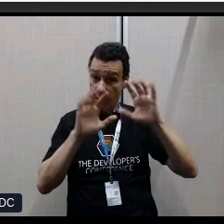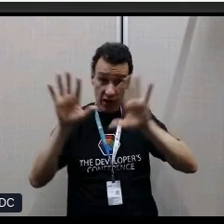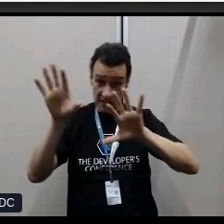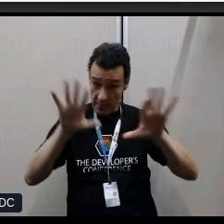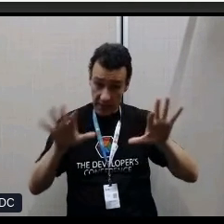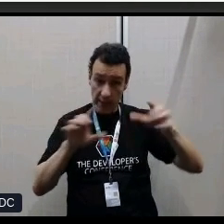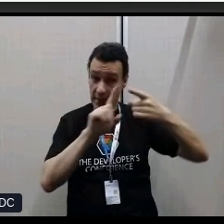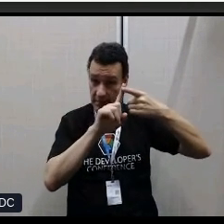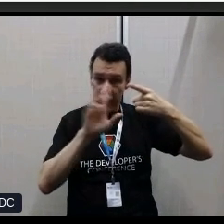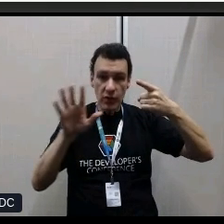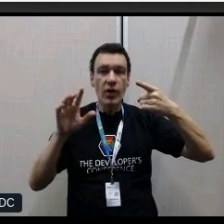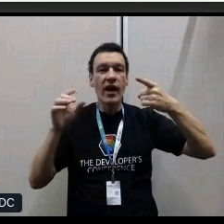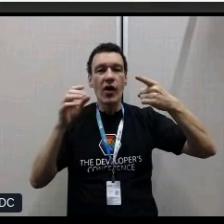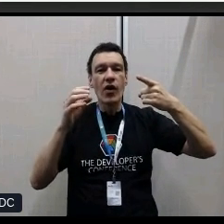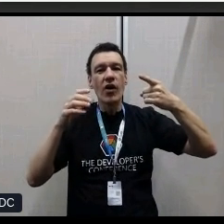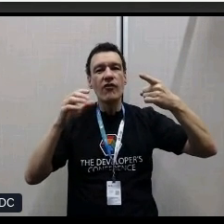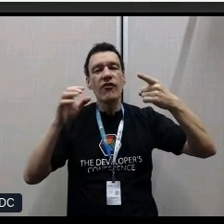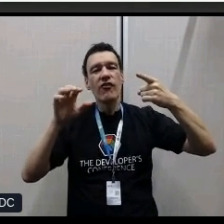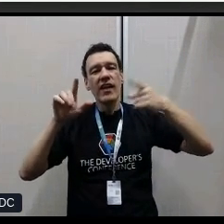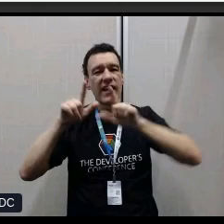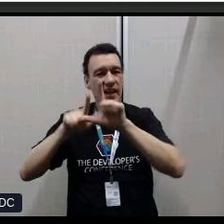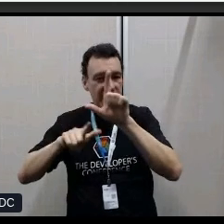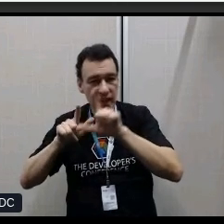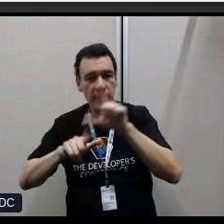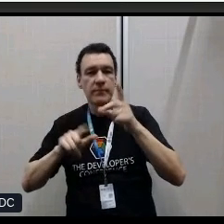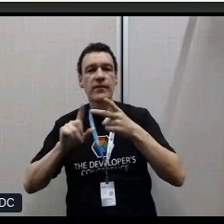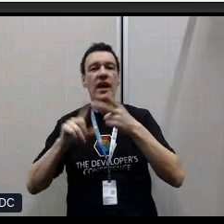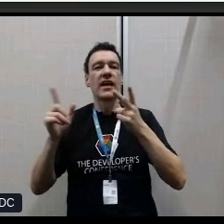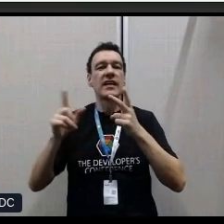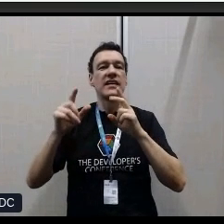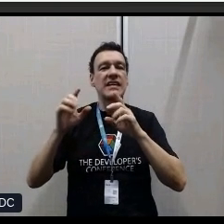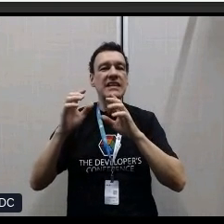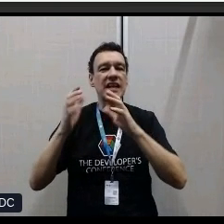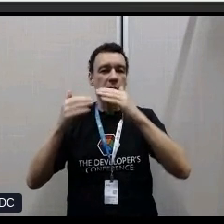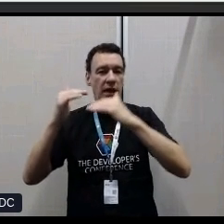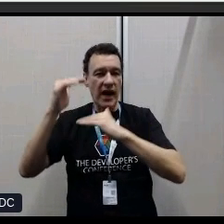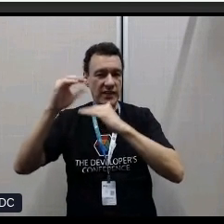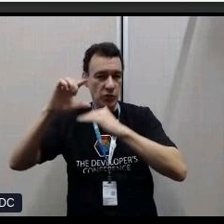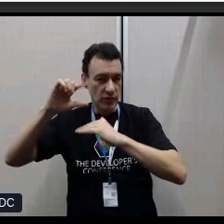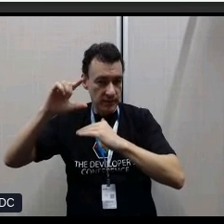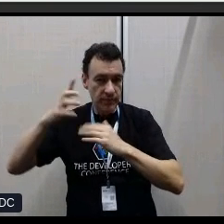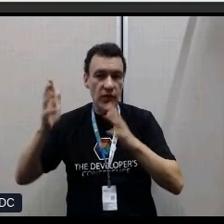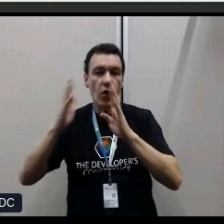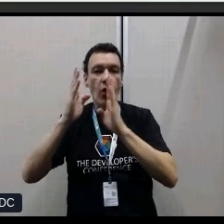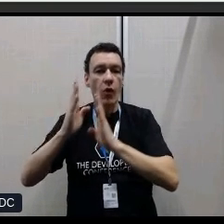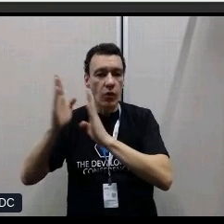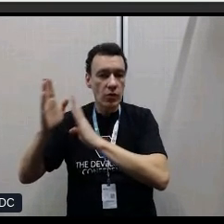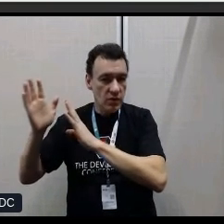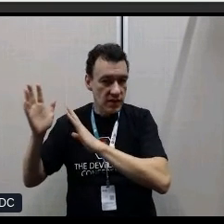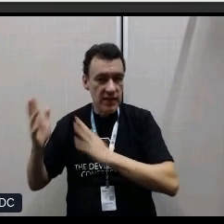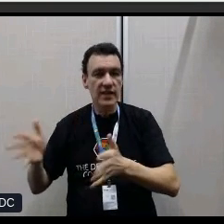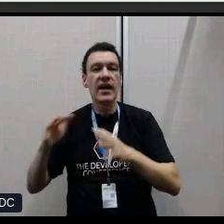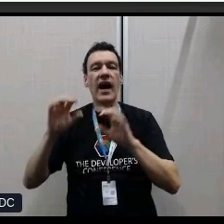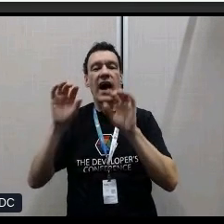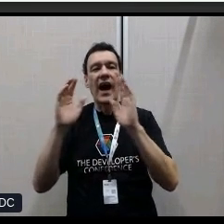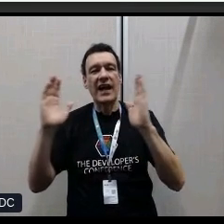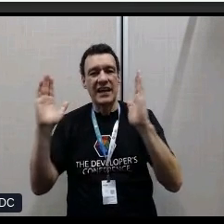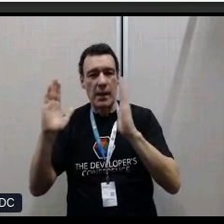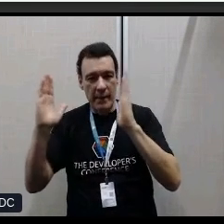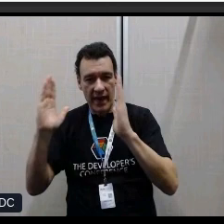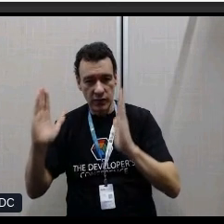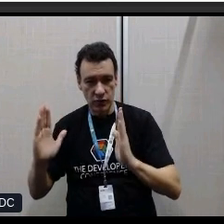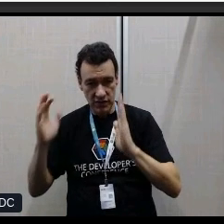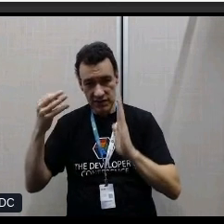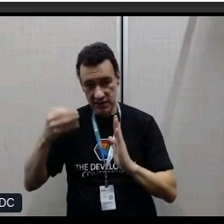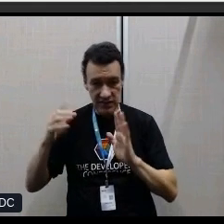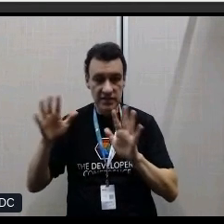em colunas, como textos jornalísticos, alinhamento textual, distribuição textual. Então, como